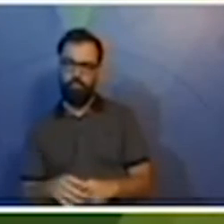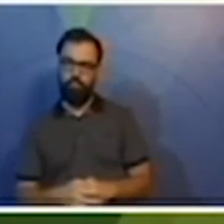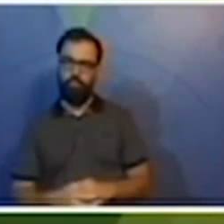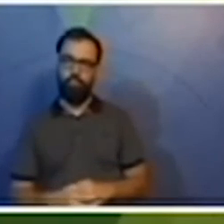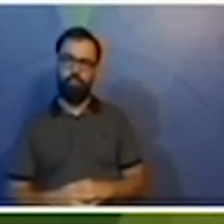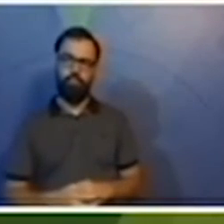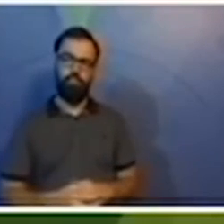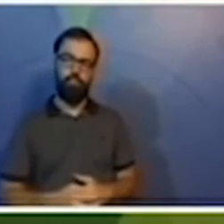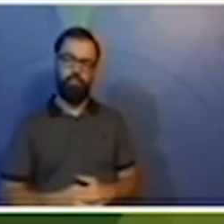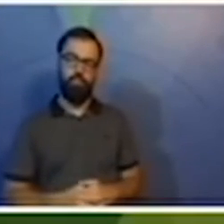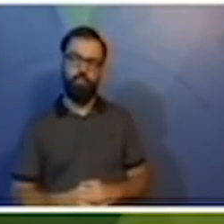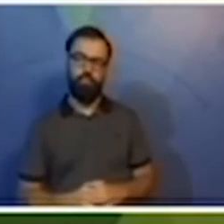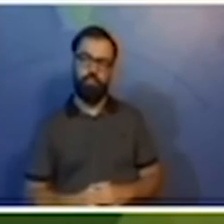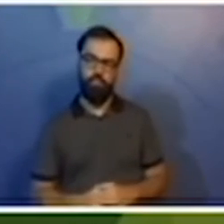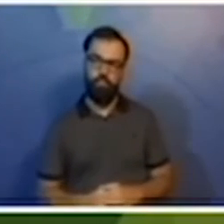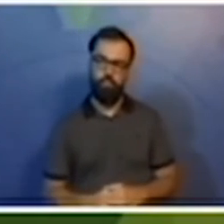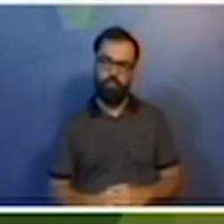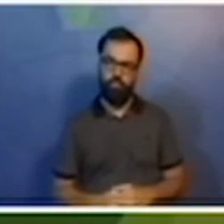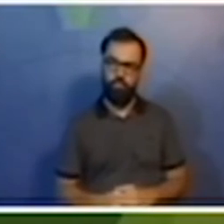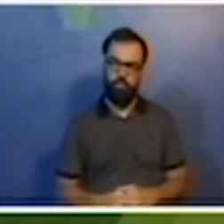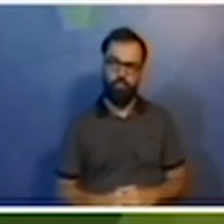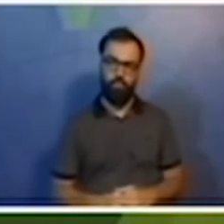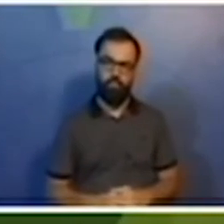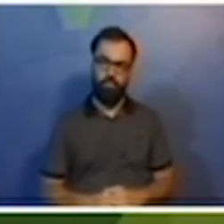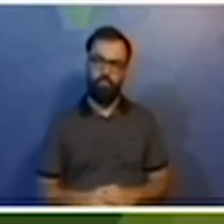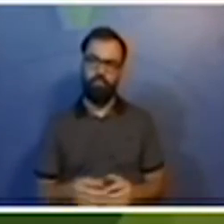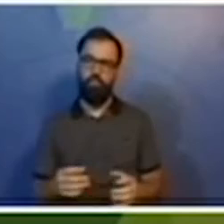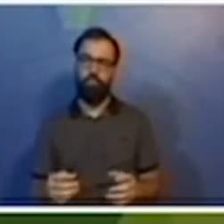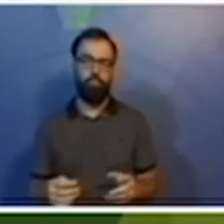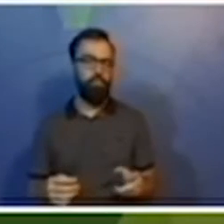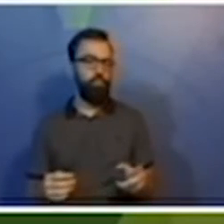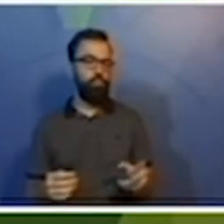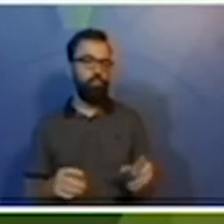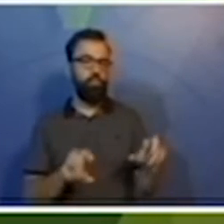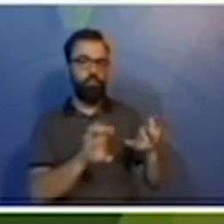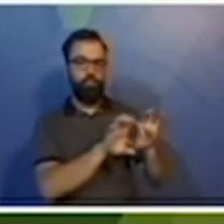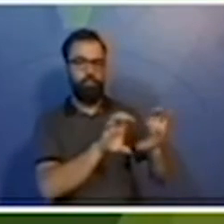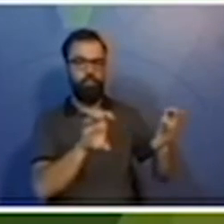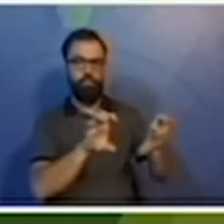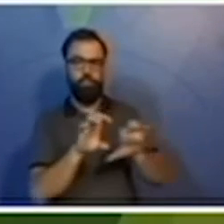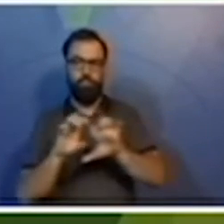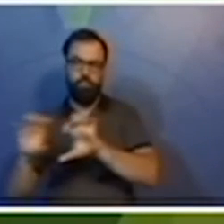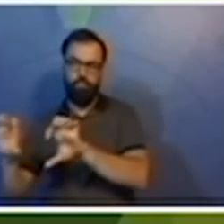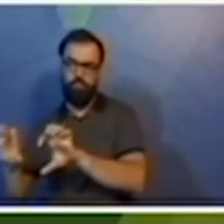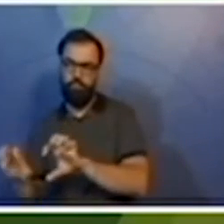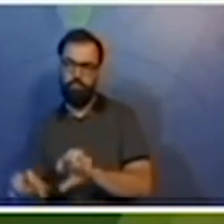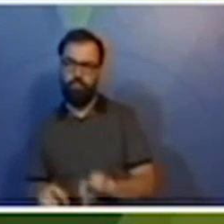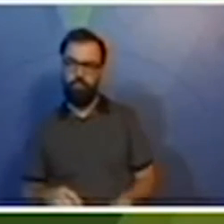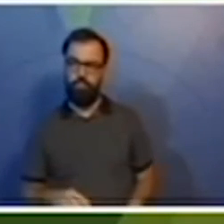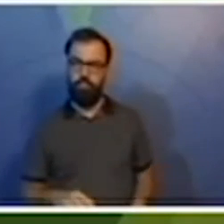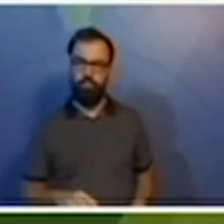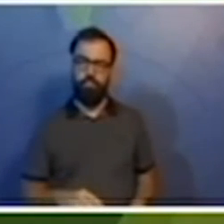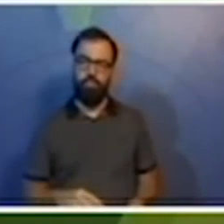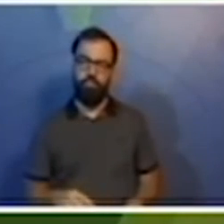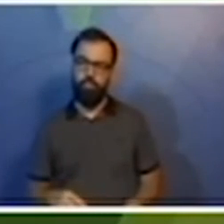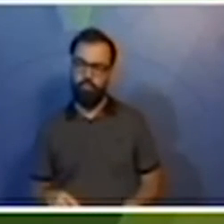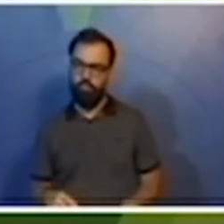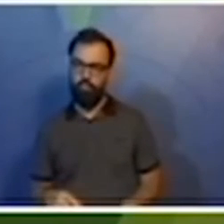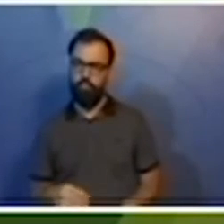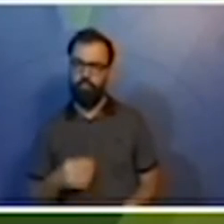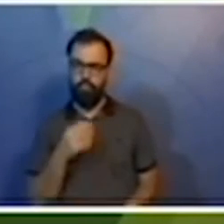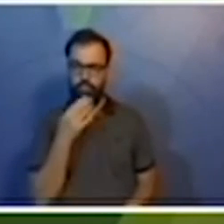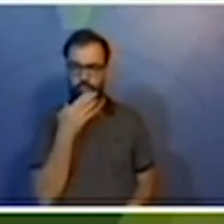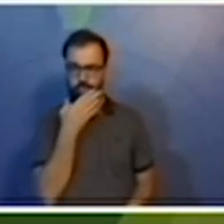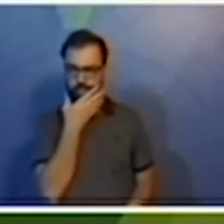certo? Primeira coisa que a gente vai fazer é a distributiva aqui. Na aula anterior eu já fiz passo a